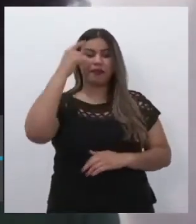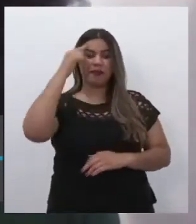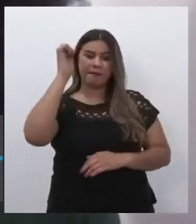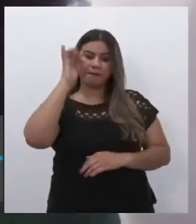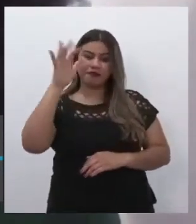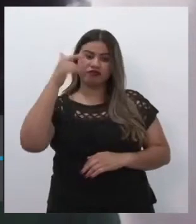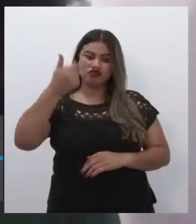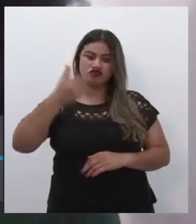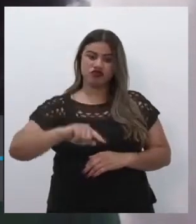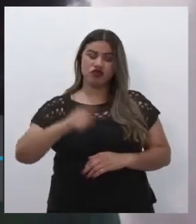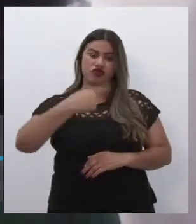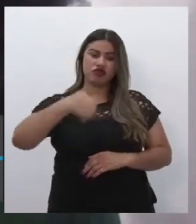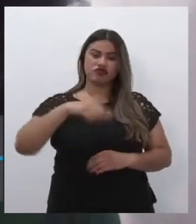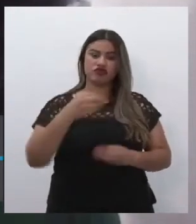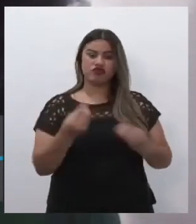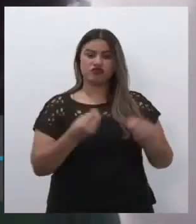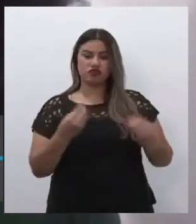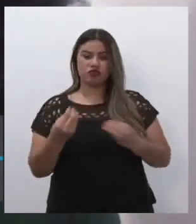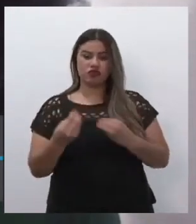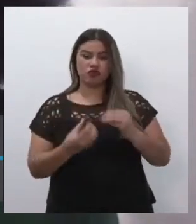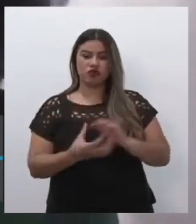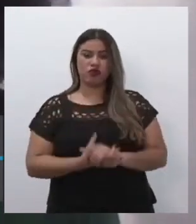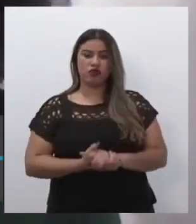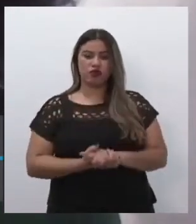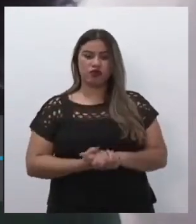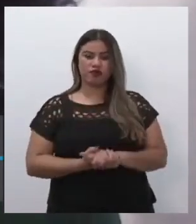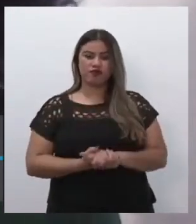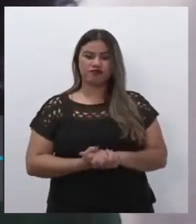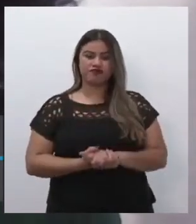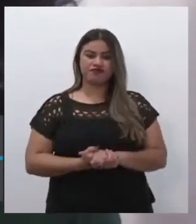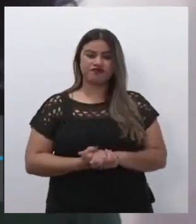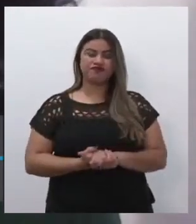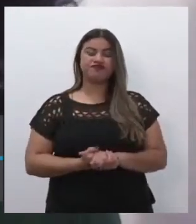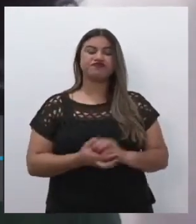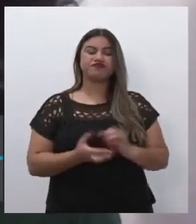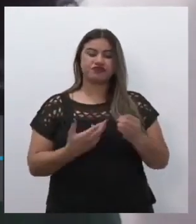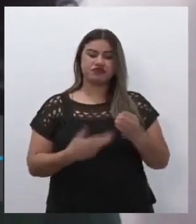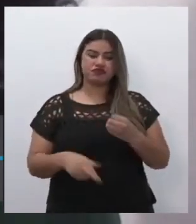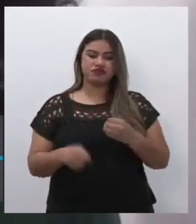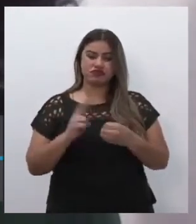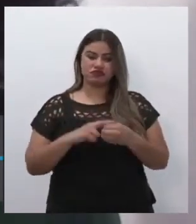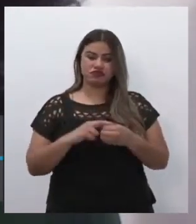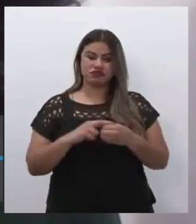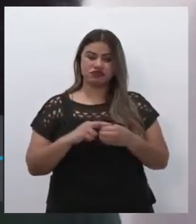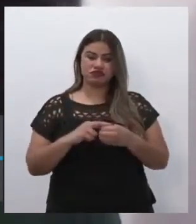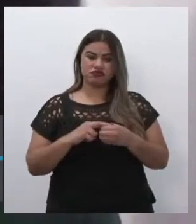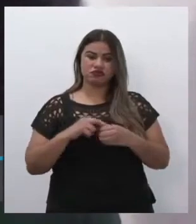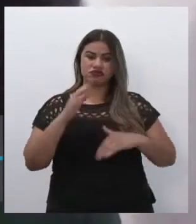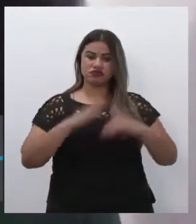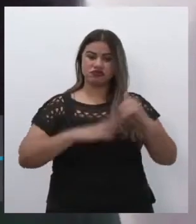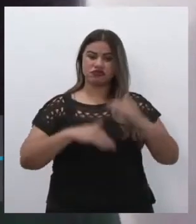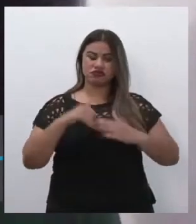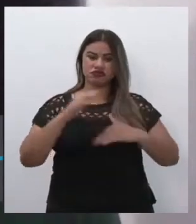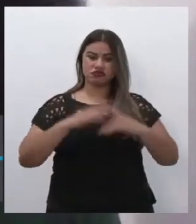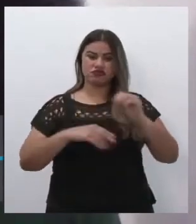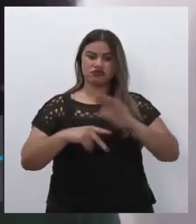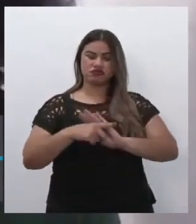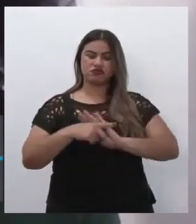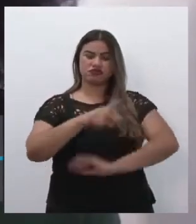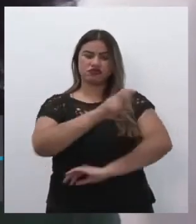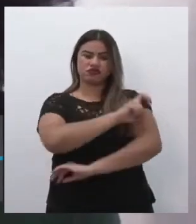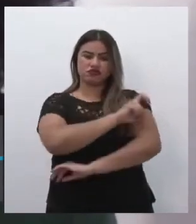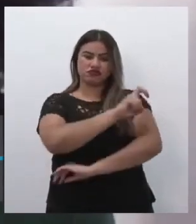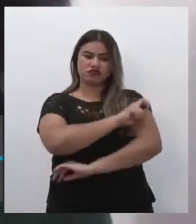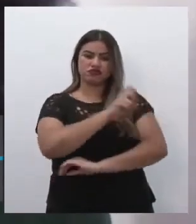nós vamos retomar a habilidade do 5º ano. Pode